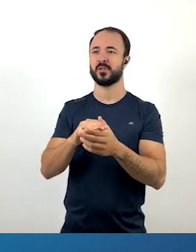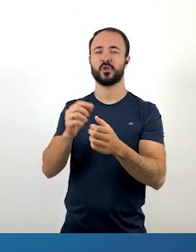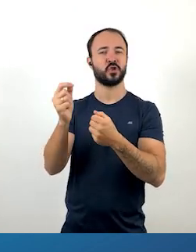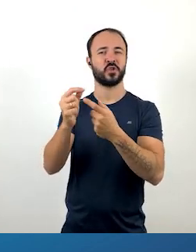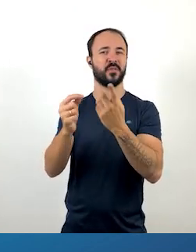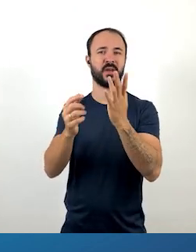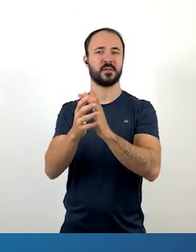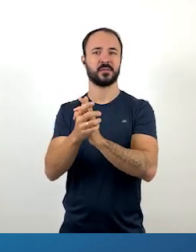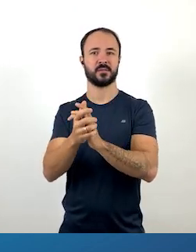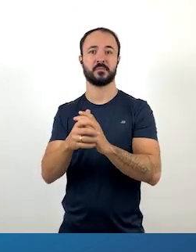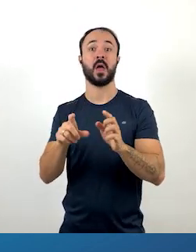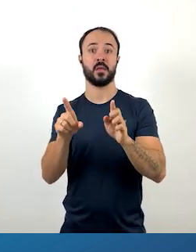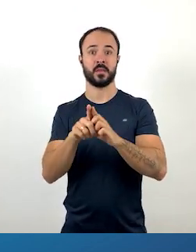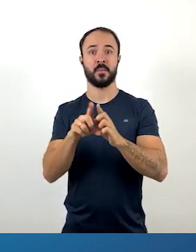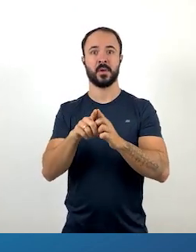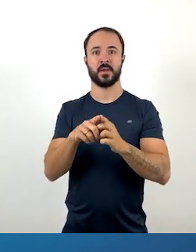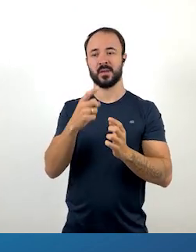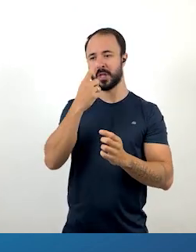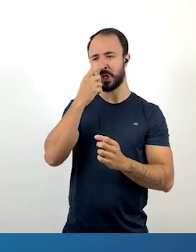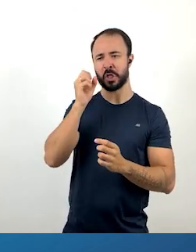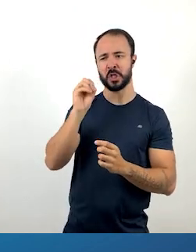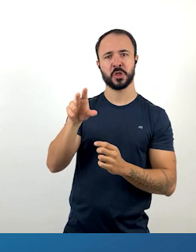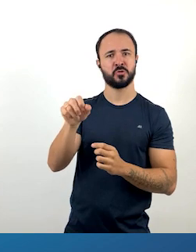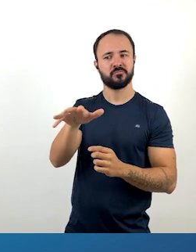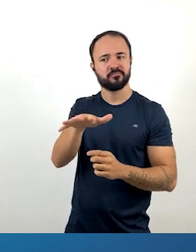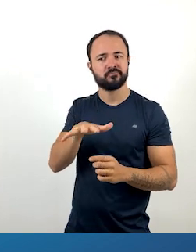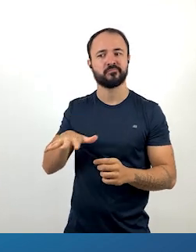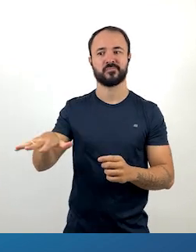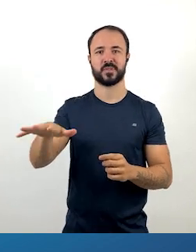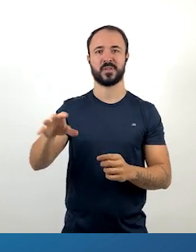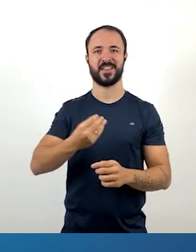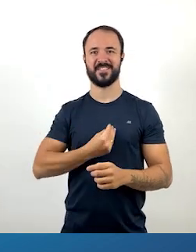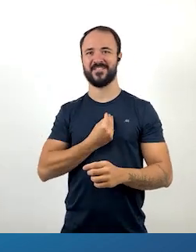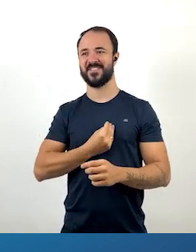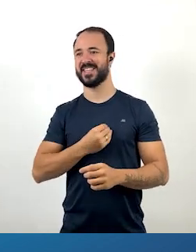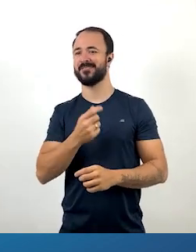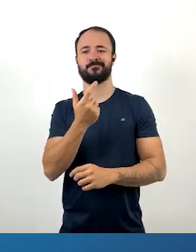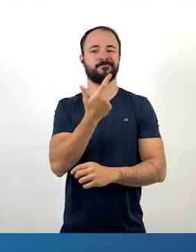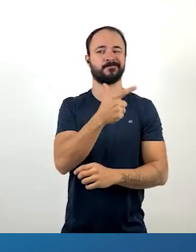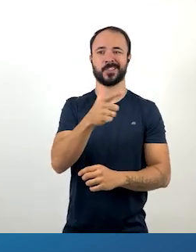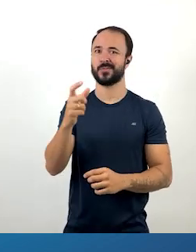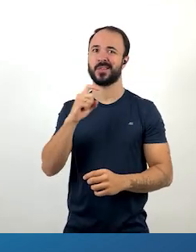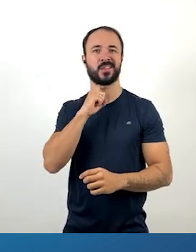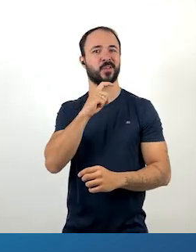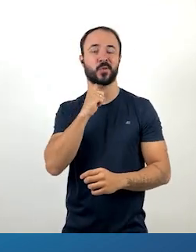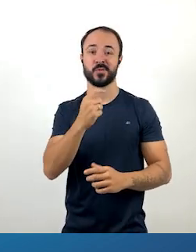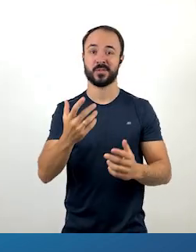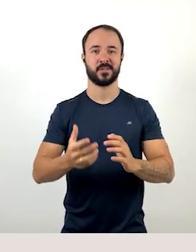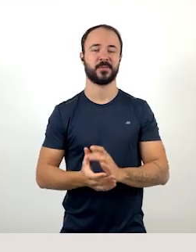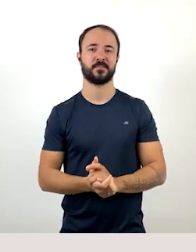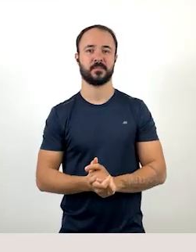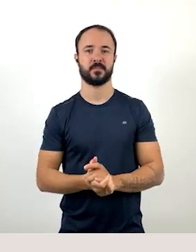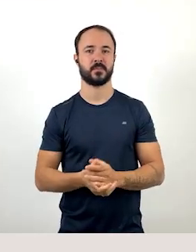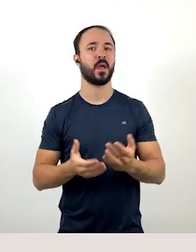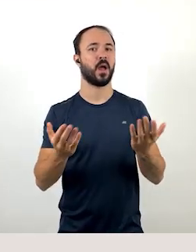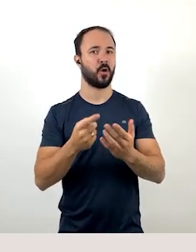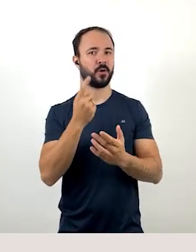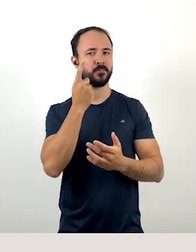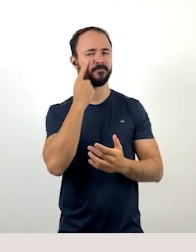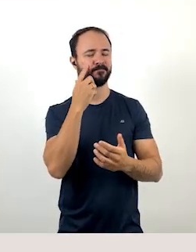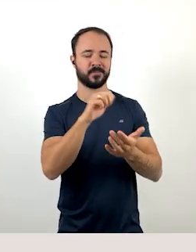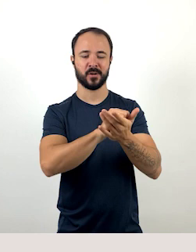a contaminação do ambiente, porque esse ambiente fica totalmente inabitável em caso de acidentes mais graves. Vamos realizar